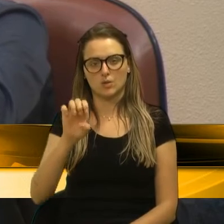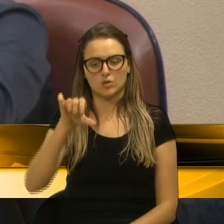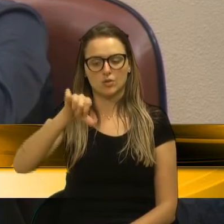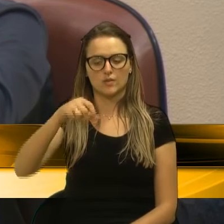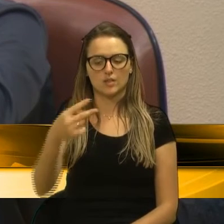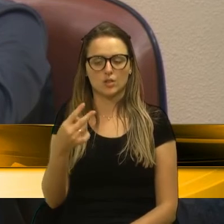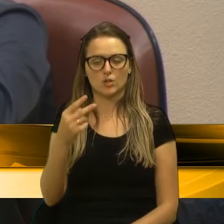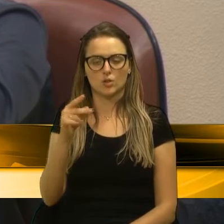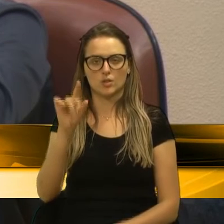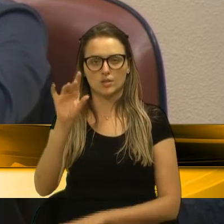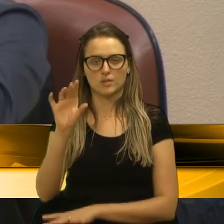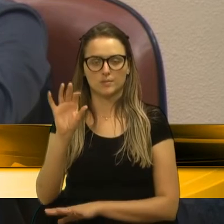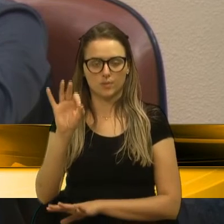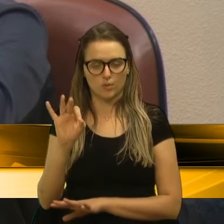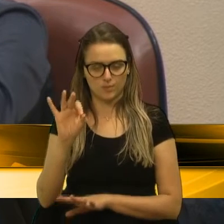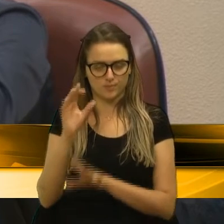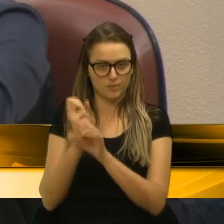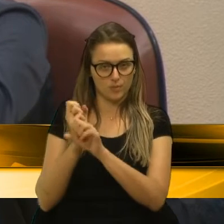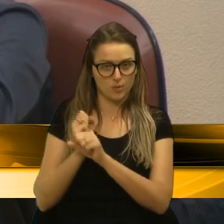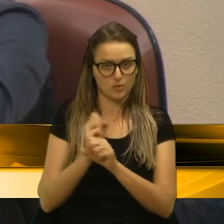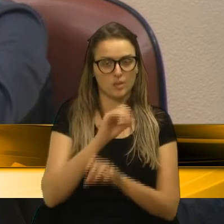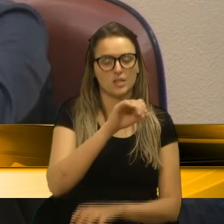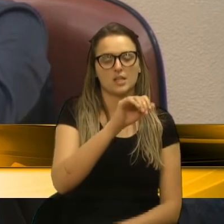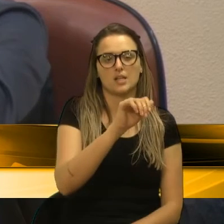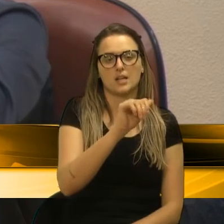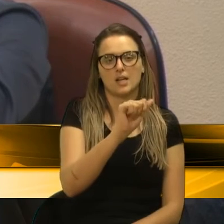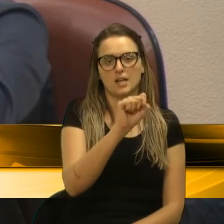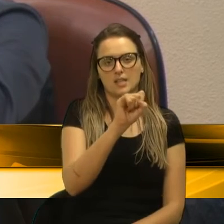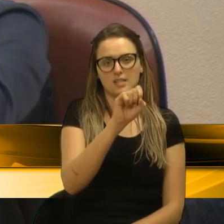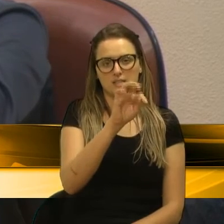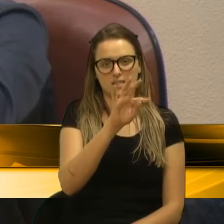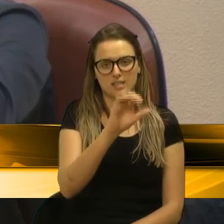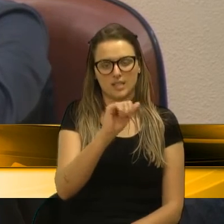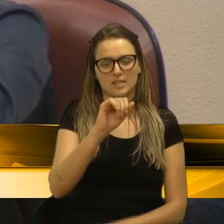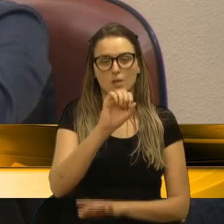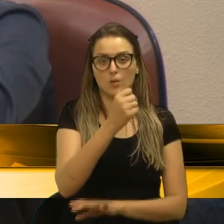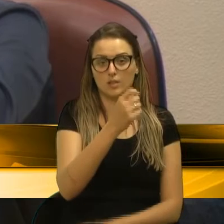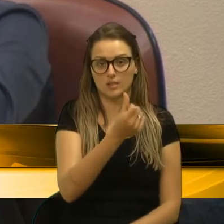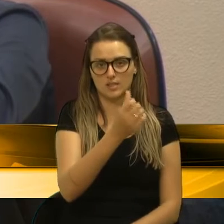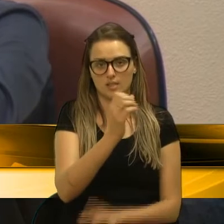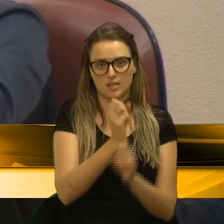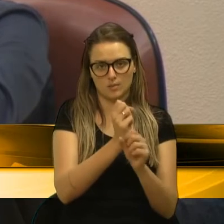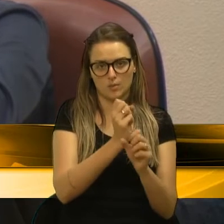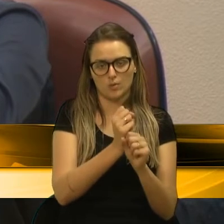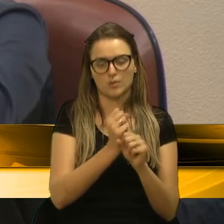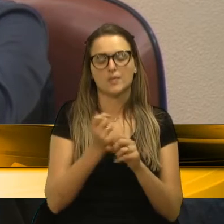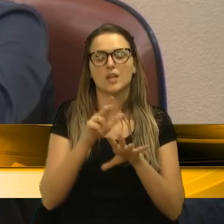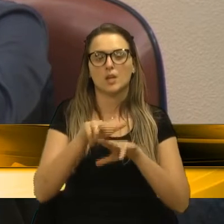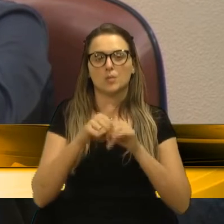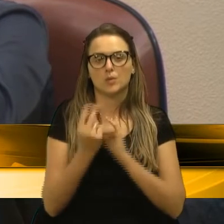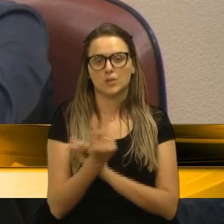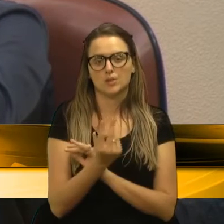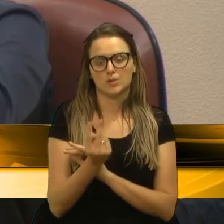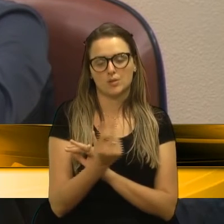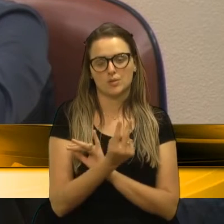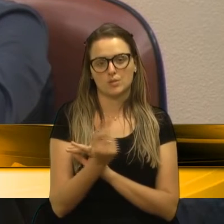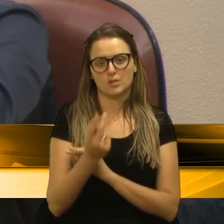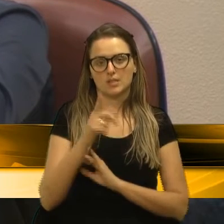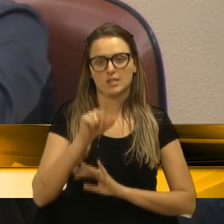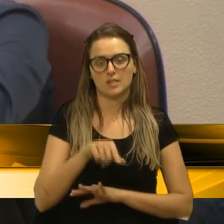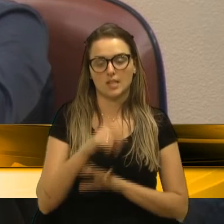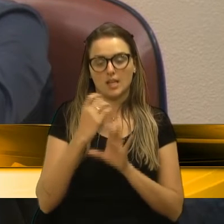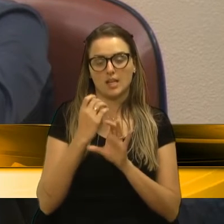pontos. Pró-Saúde, Associação Beneficente de Assistência Social e Hospitalar, 86 pontos. Diante do exposto, abre-se parágrafo recursal